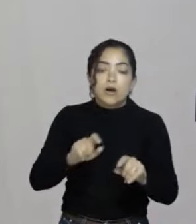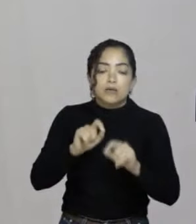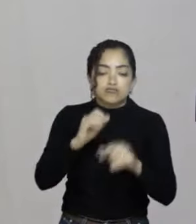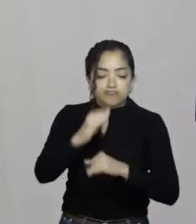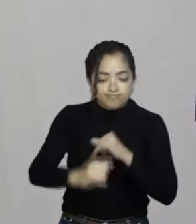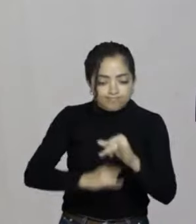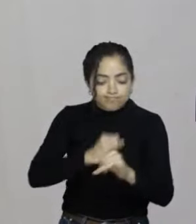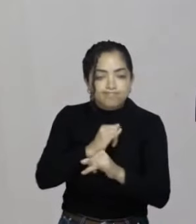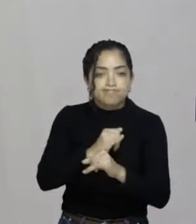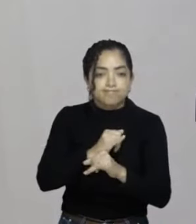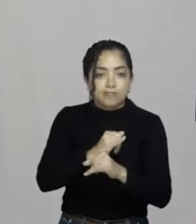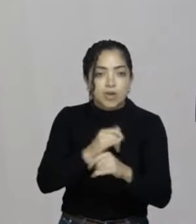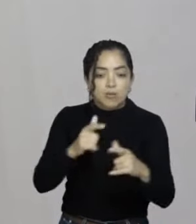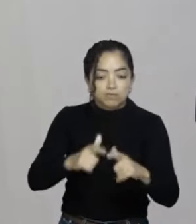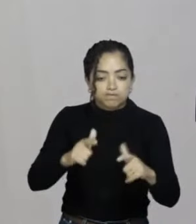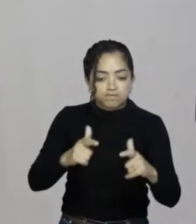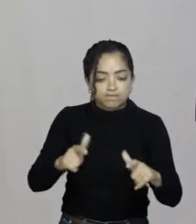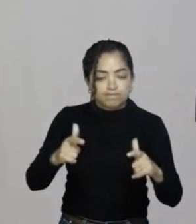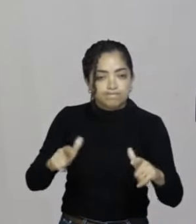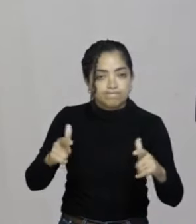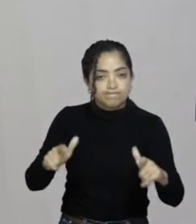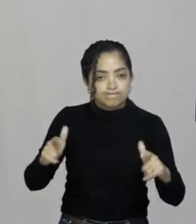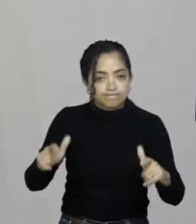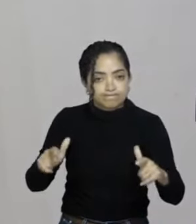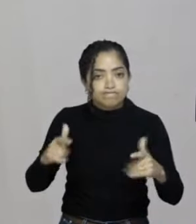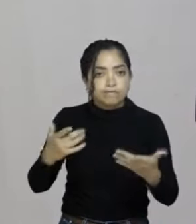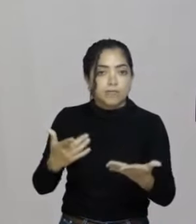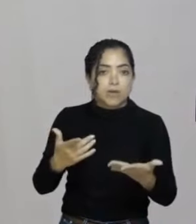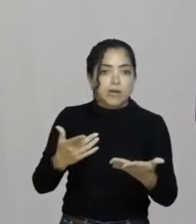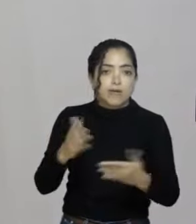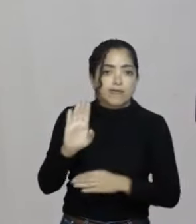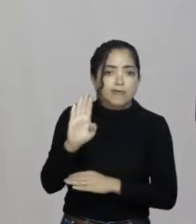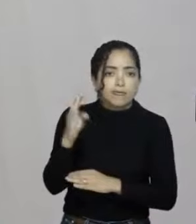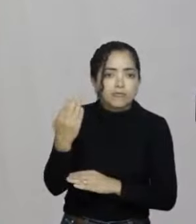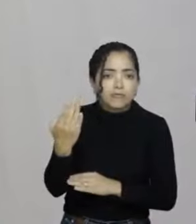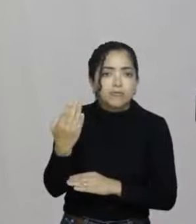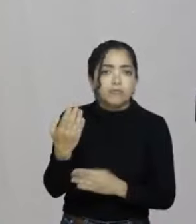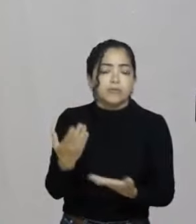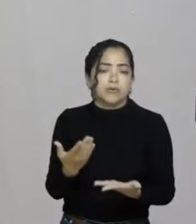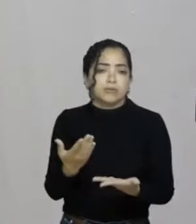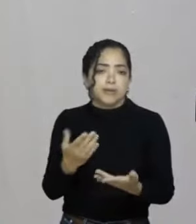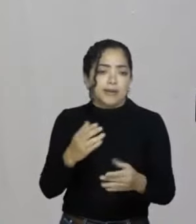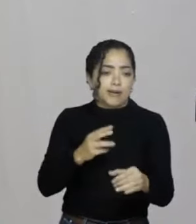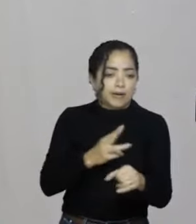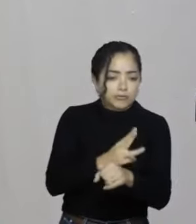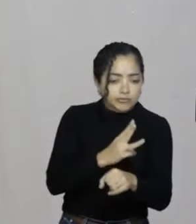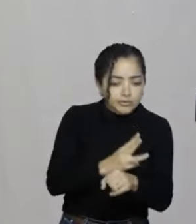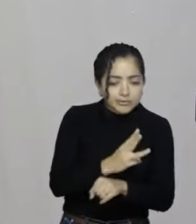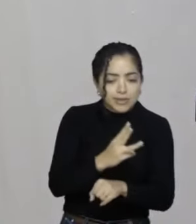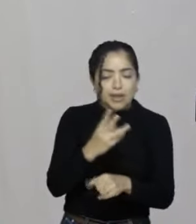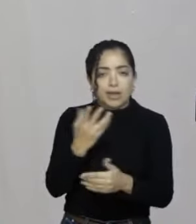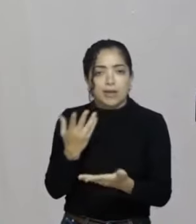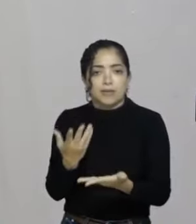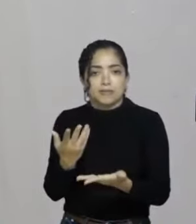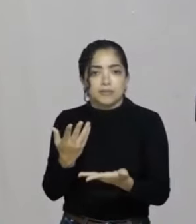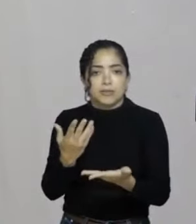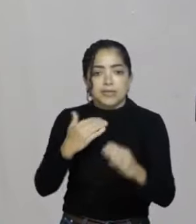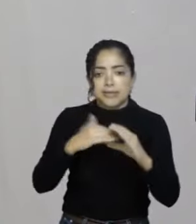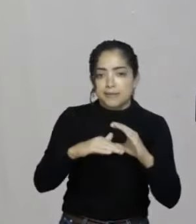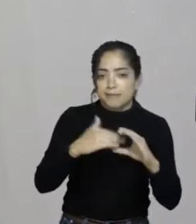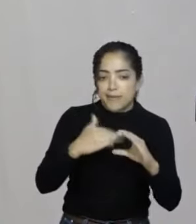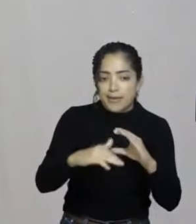de casos relatados tanto de fraudes pelo WhatsApp fraudes pela por e-mails